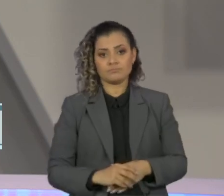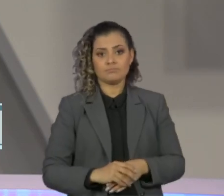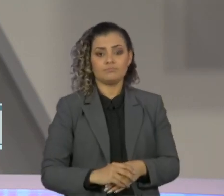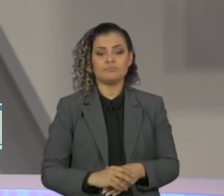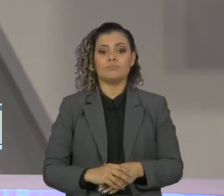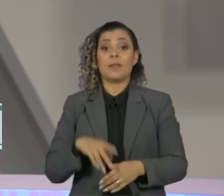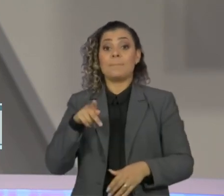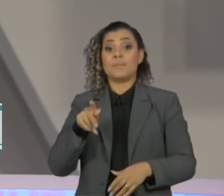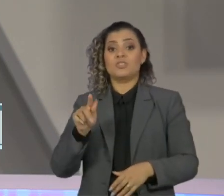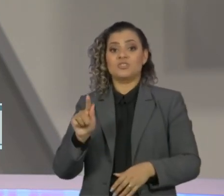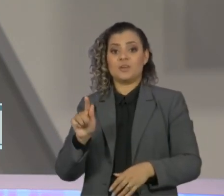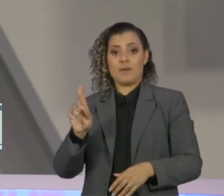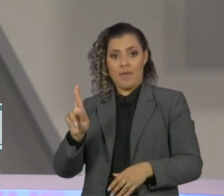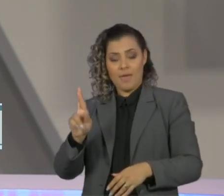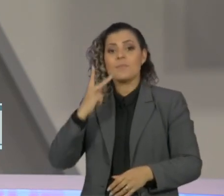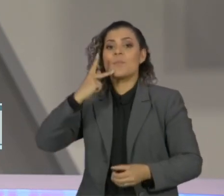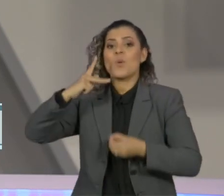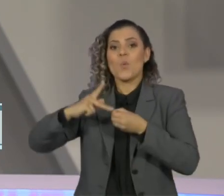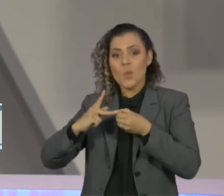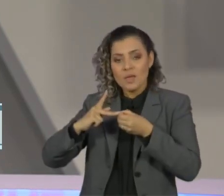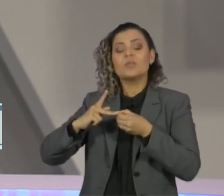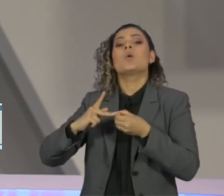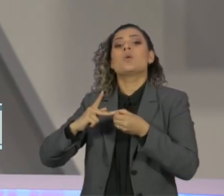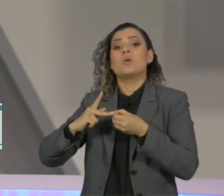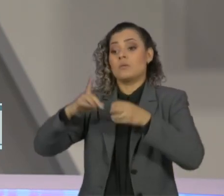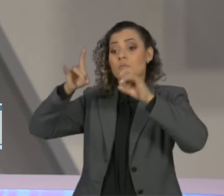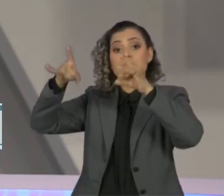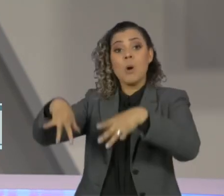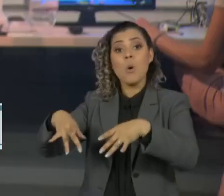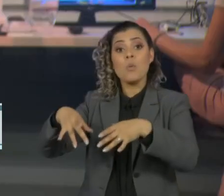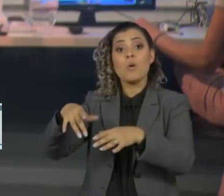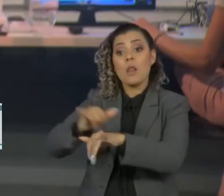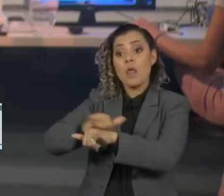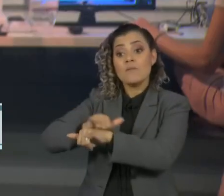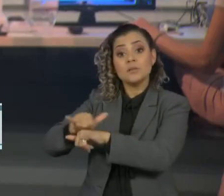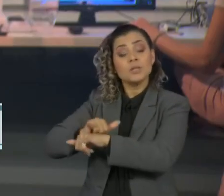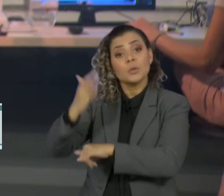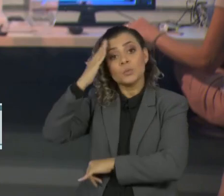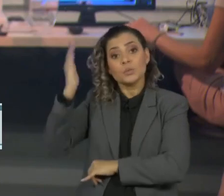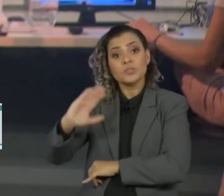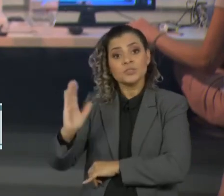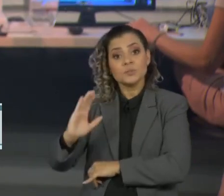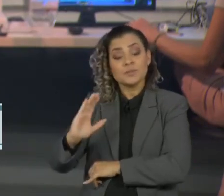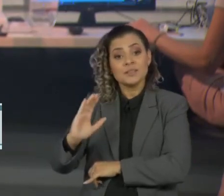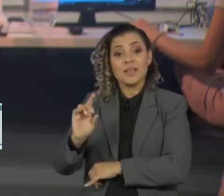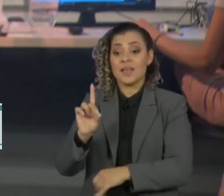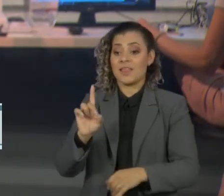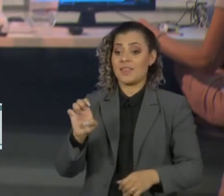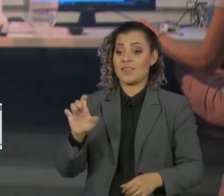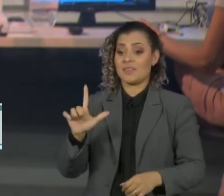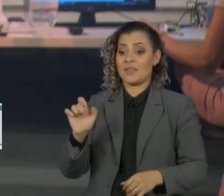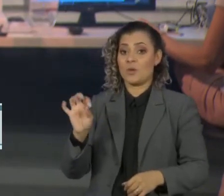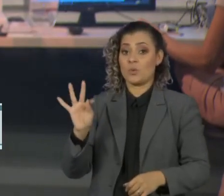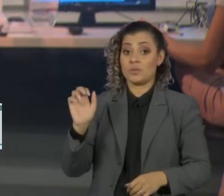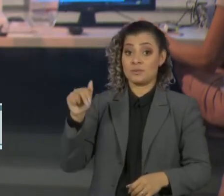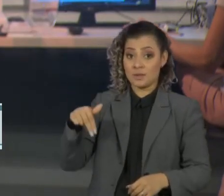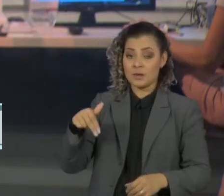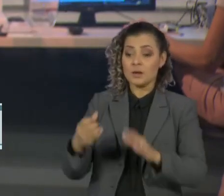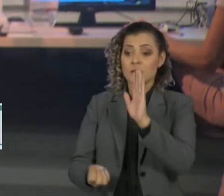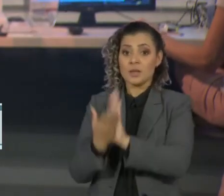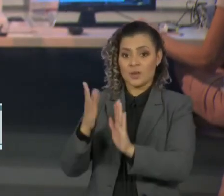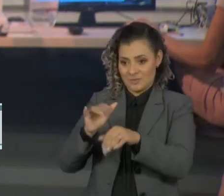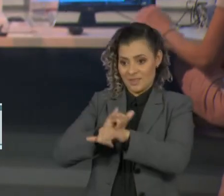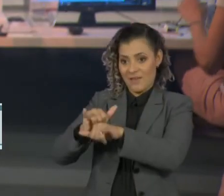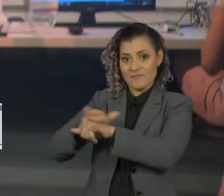O senador da República, Deltan Dallagnol, deixou a Operação Lava Jato em Curitiba. Coordenador da equipe de investigadores, desde a criação da